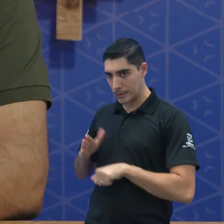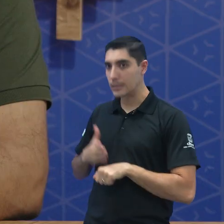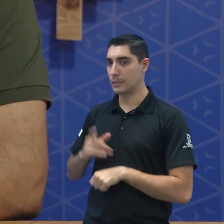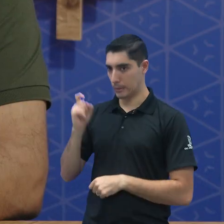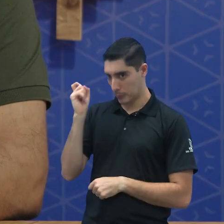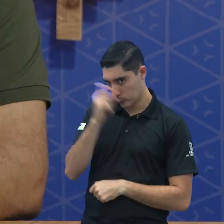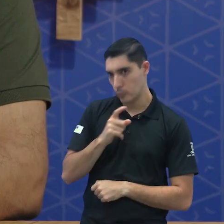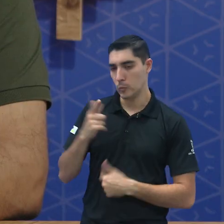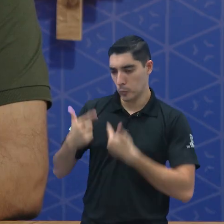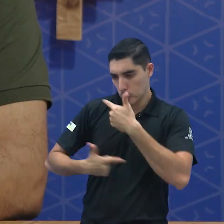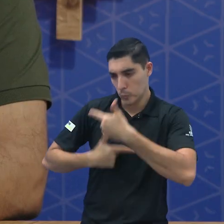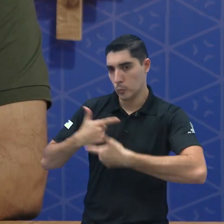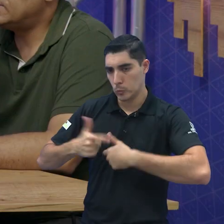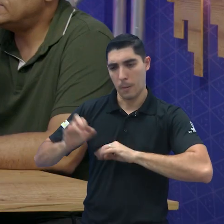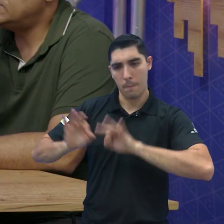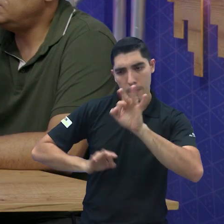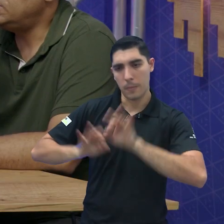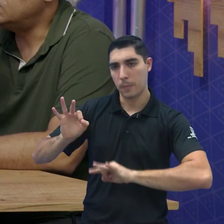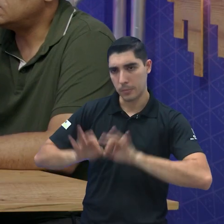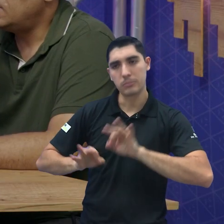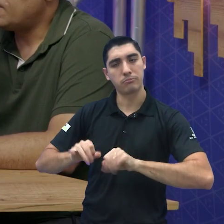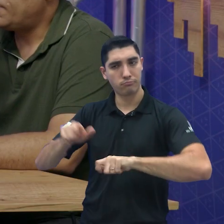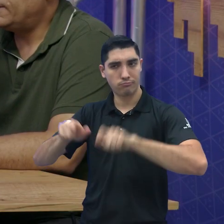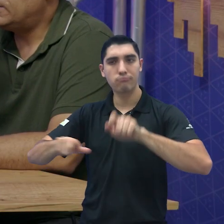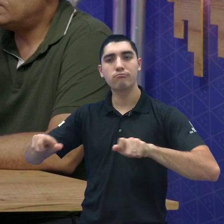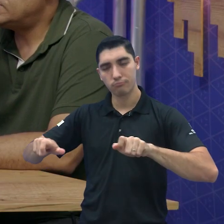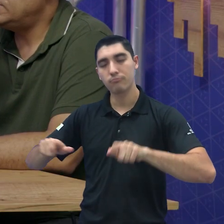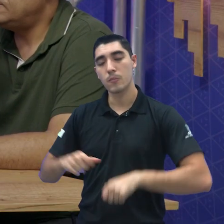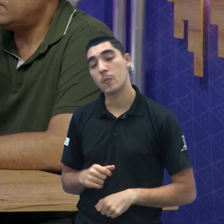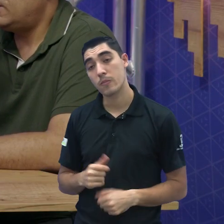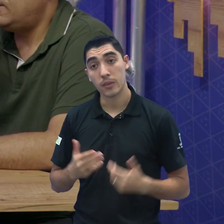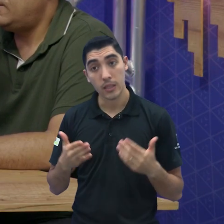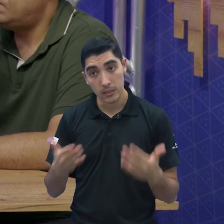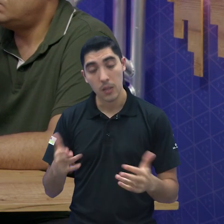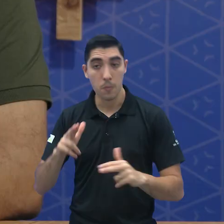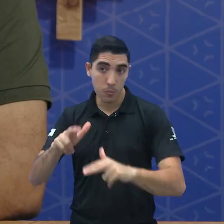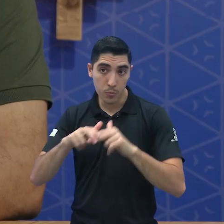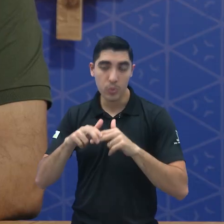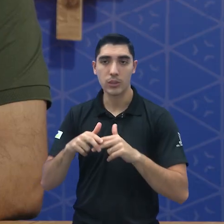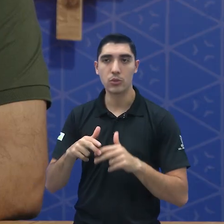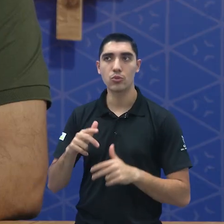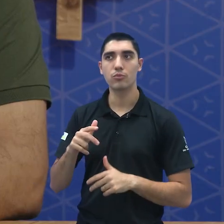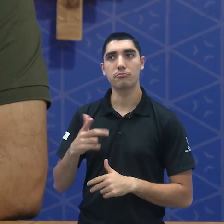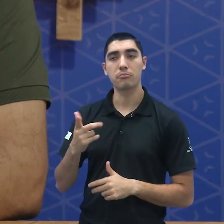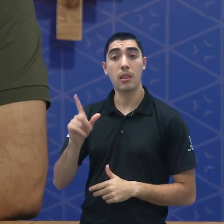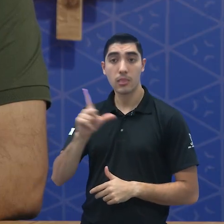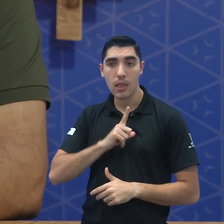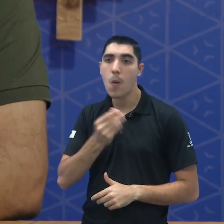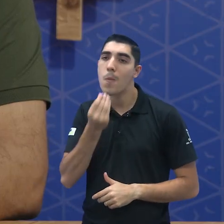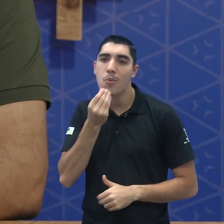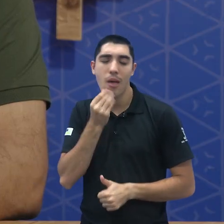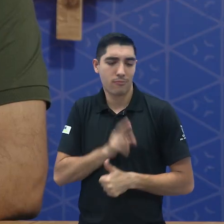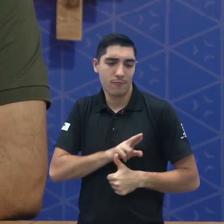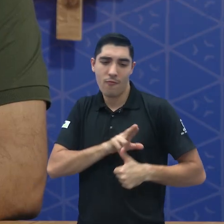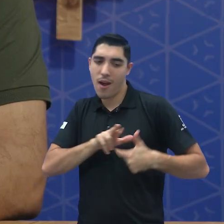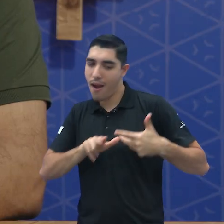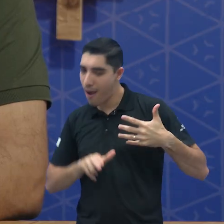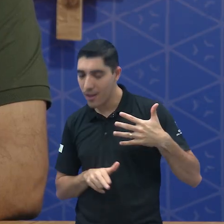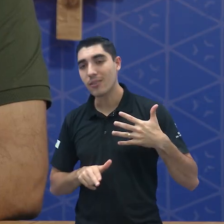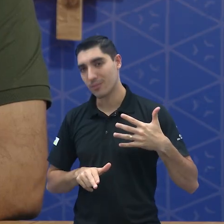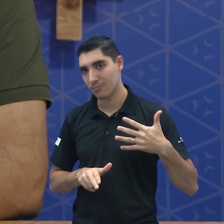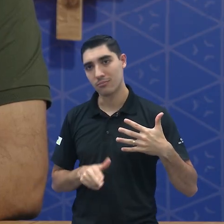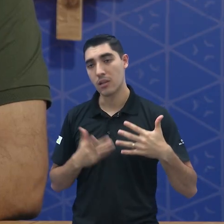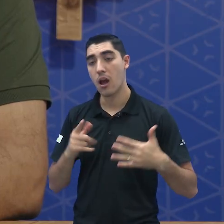bastante trabalho a gente organizar esses meninos. Então, assim, é muita coisa que nós podemos oferecer para eles. Então, tem uns